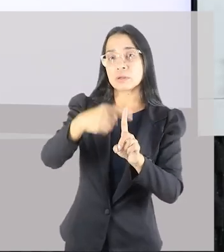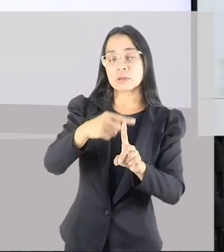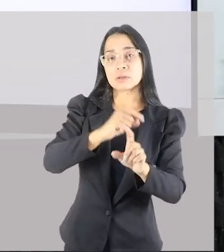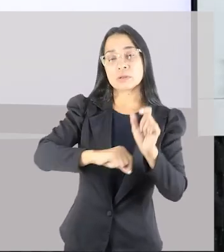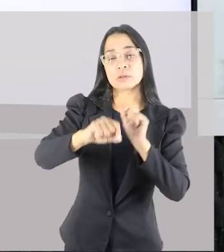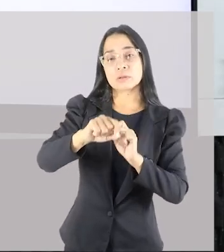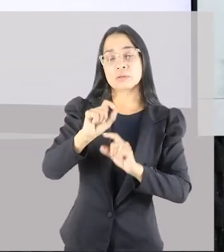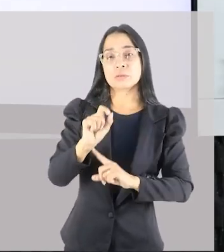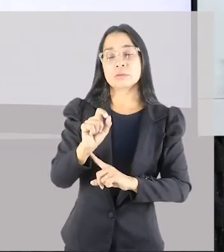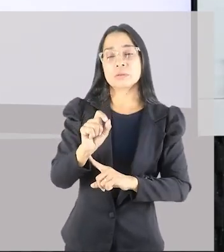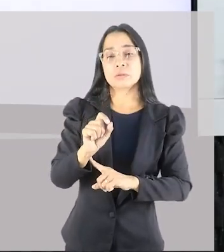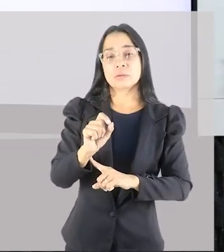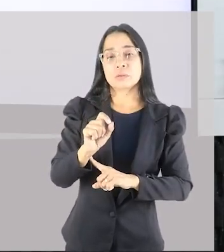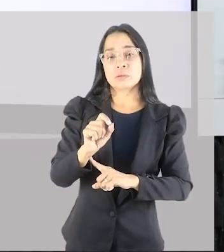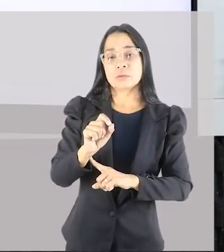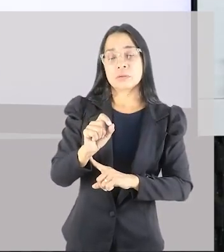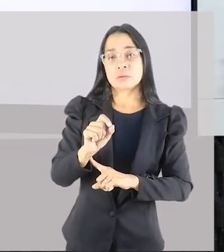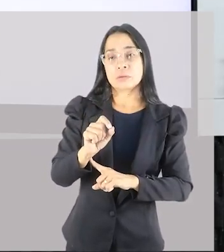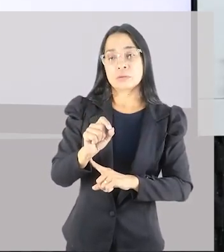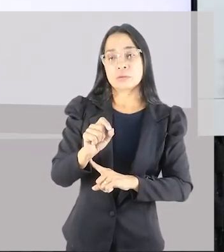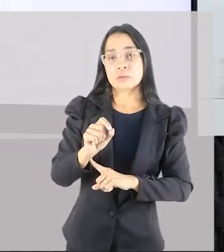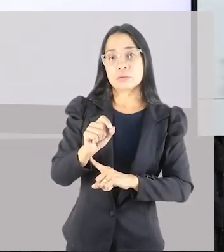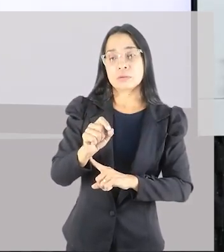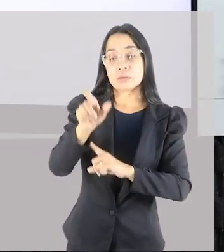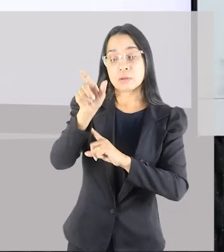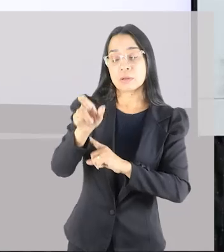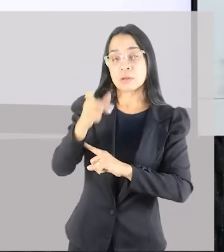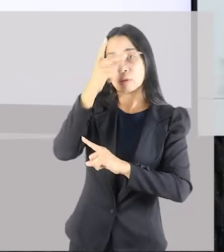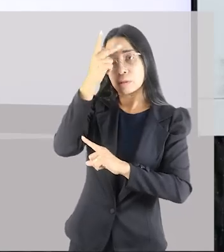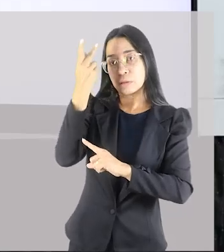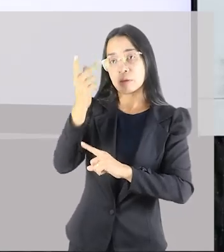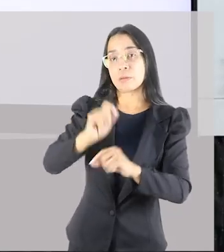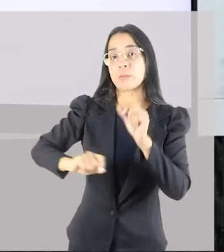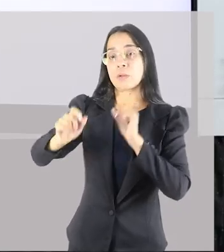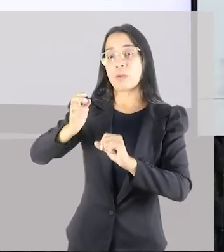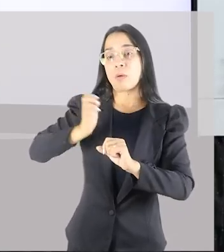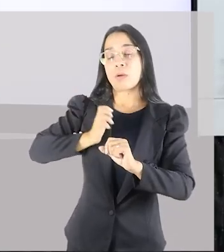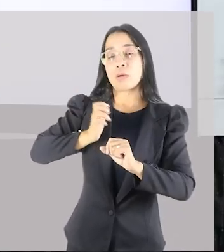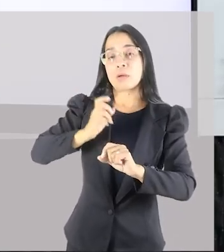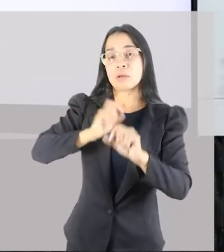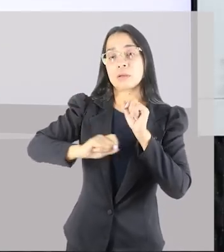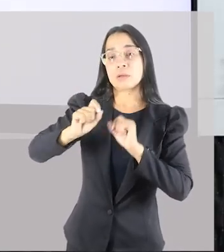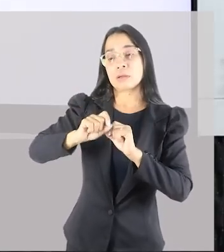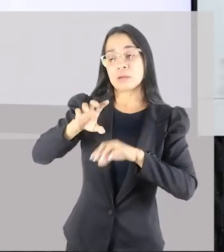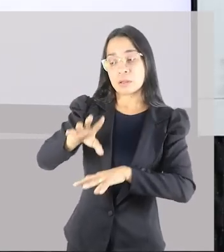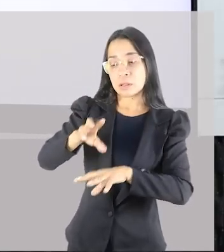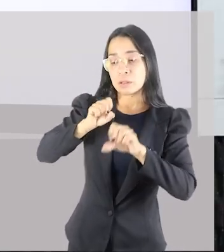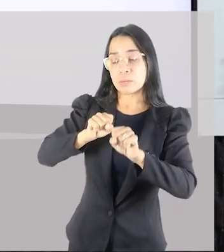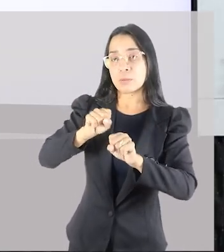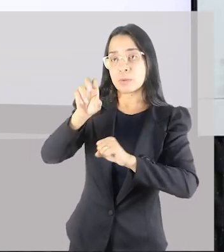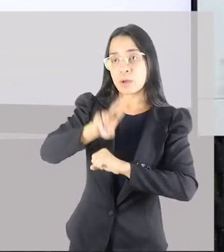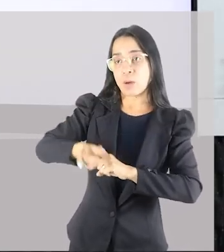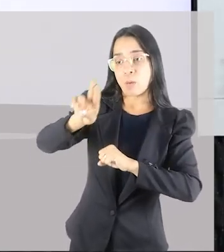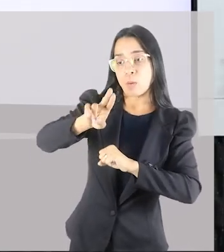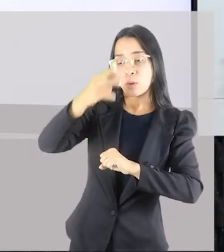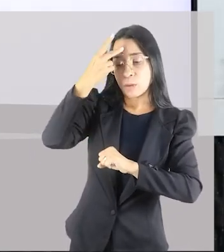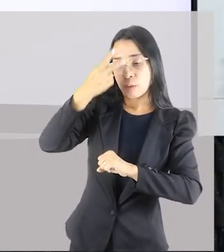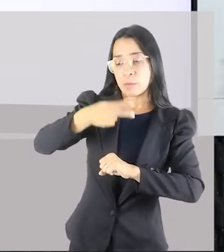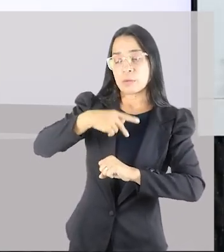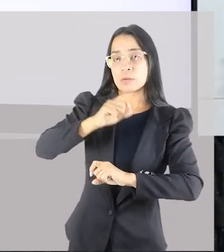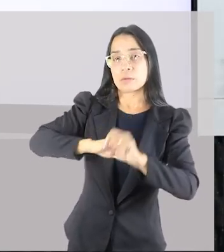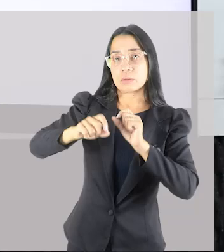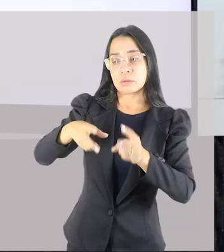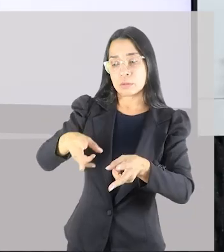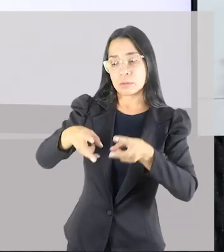sobra que é que o burguês se apropria que o burguês usa para si e assim explora